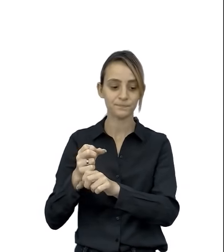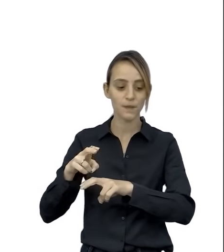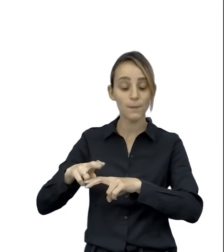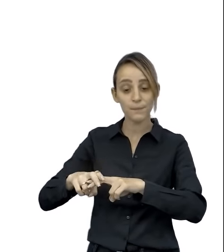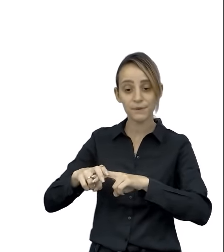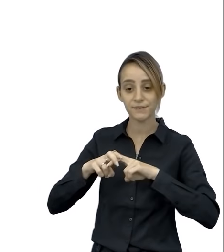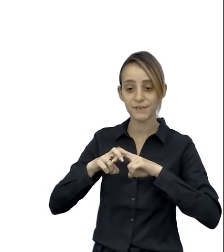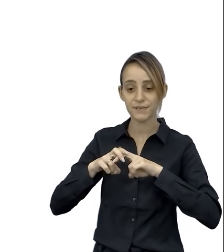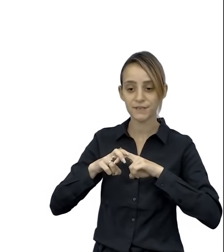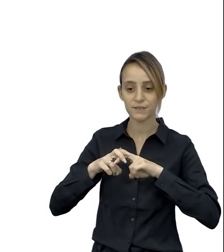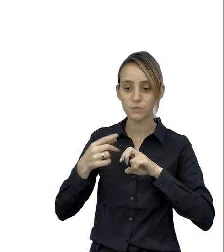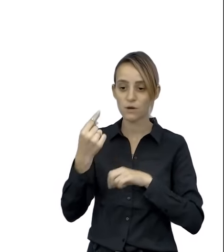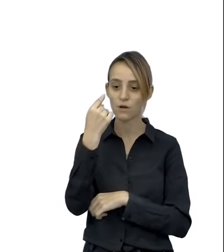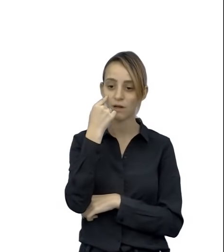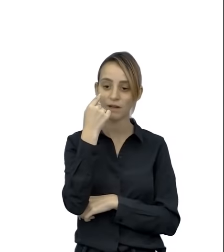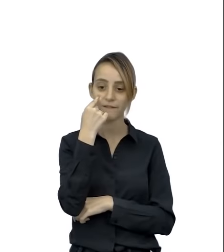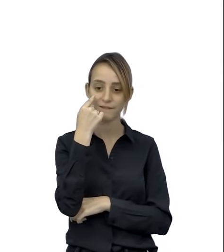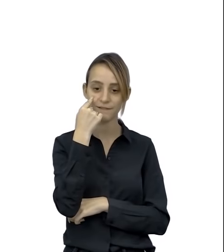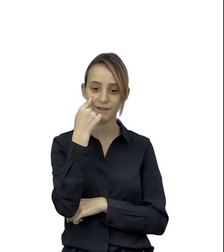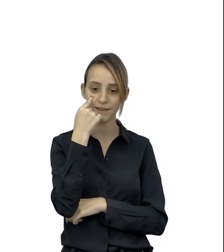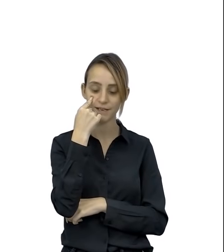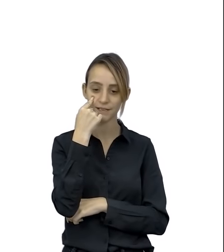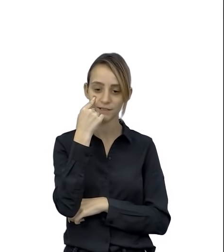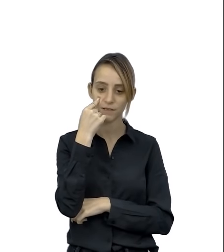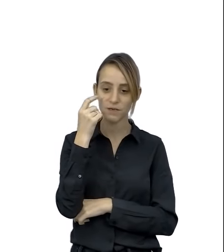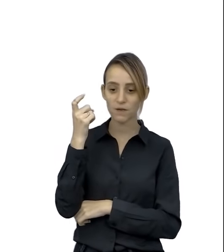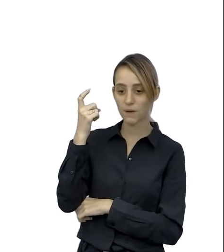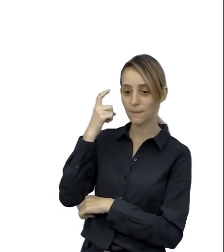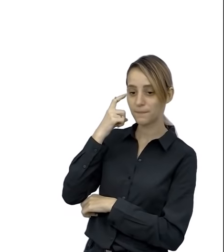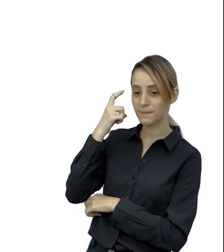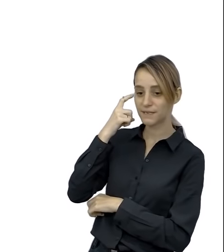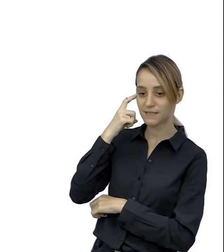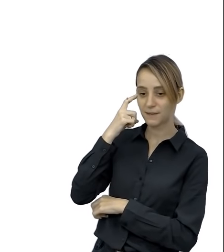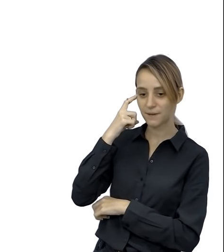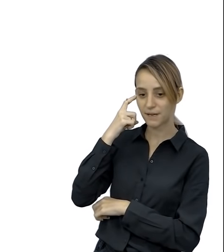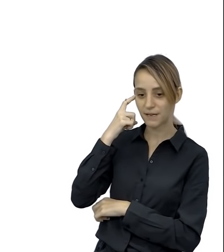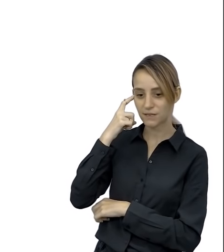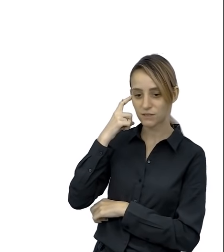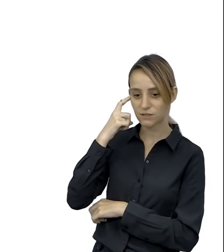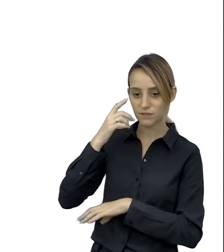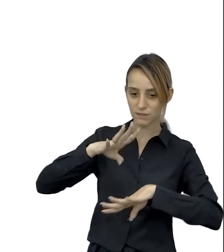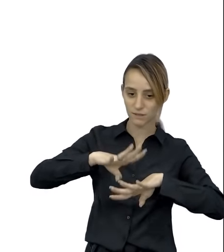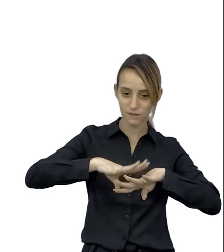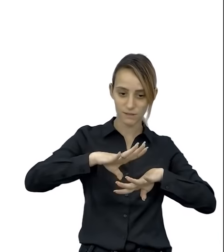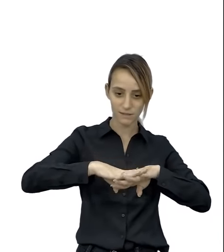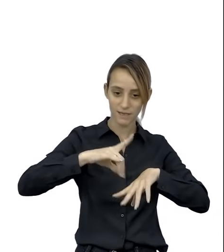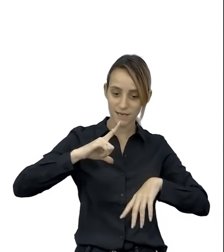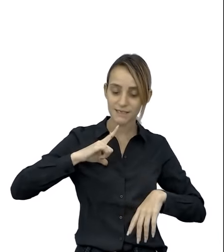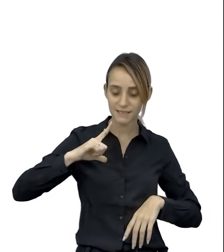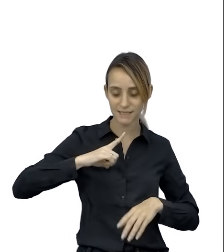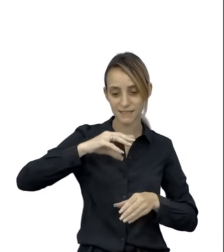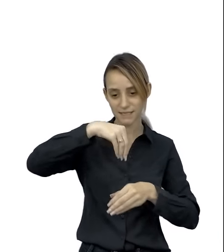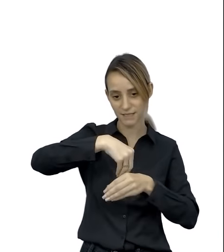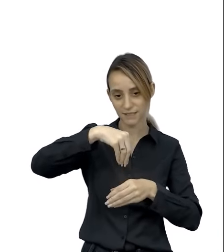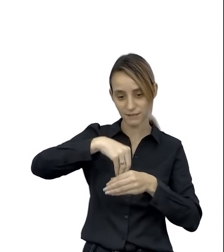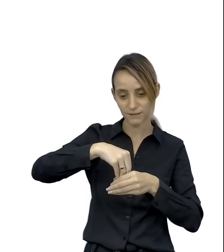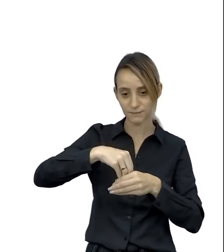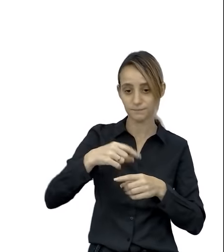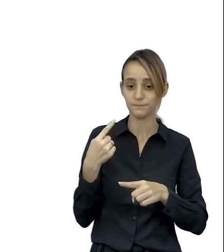vão constatando que o pensamento aritmético está presente nas categorias das operações,